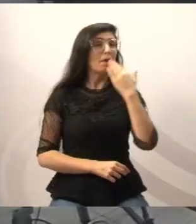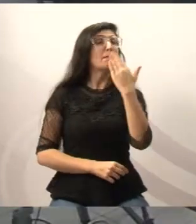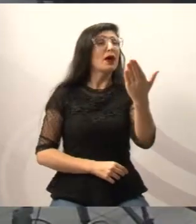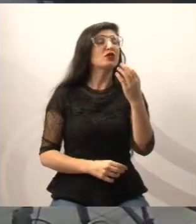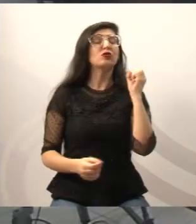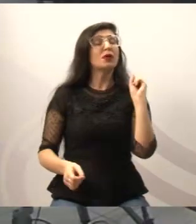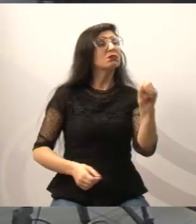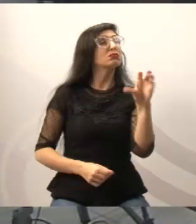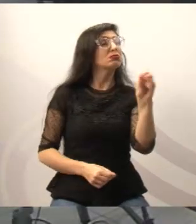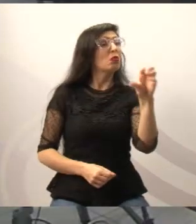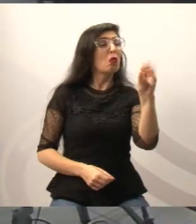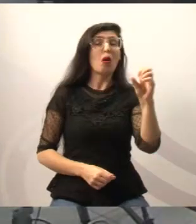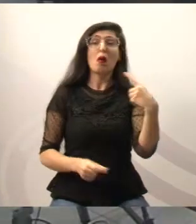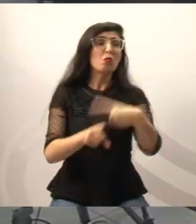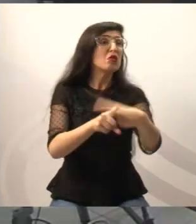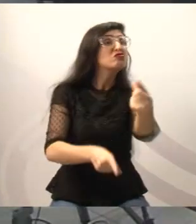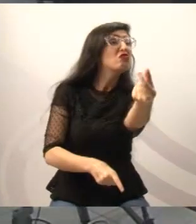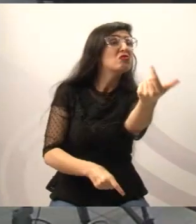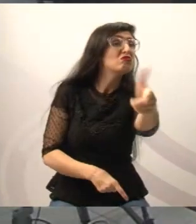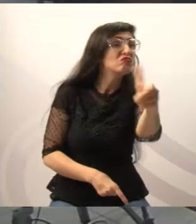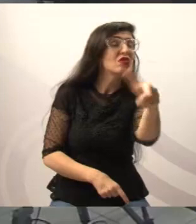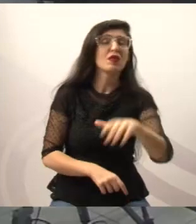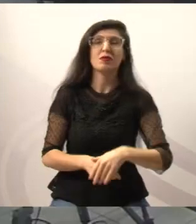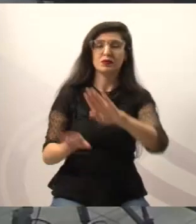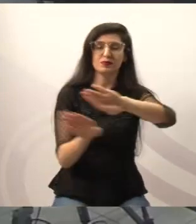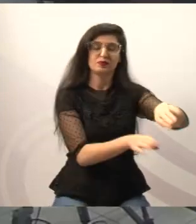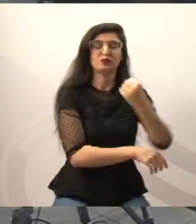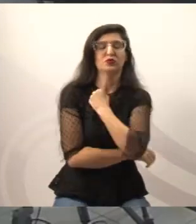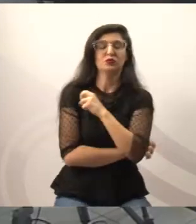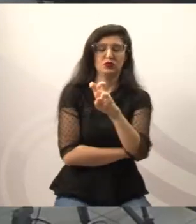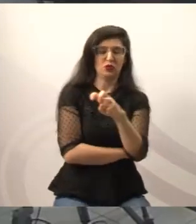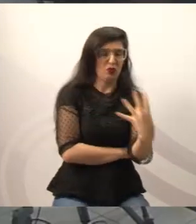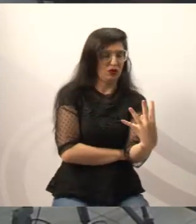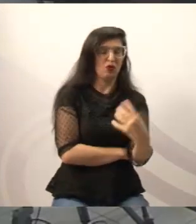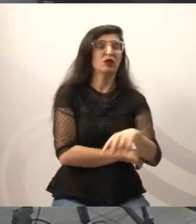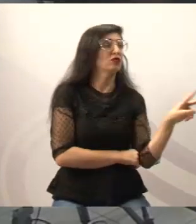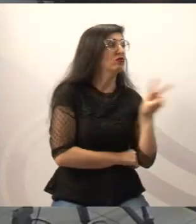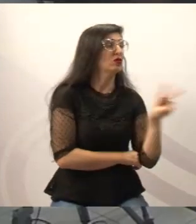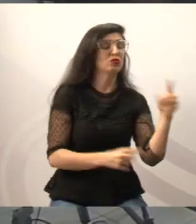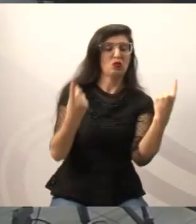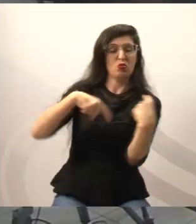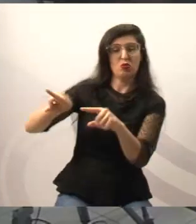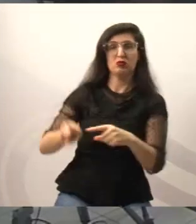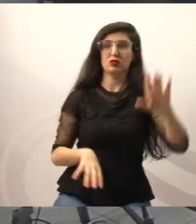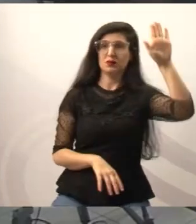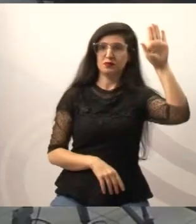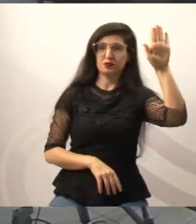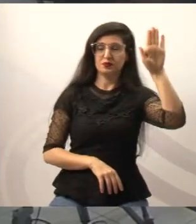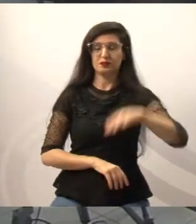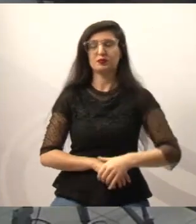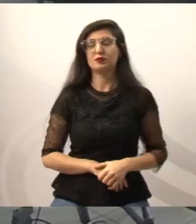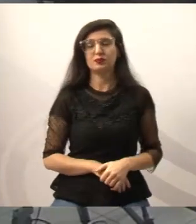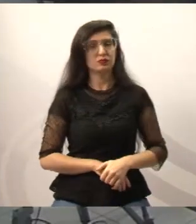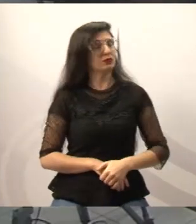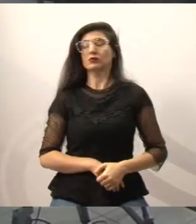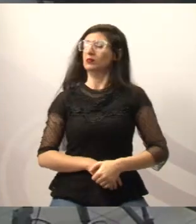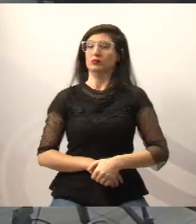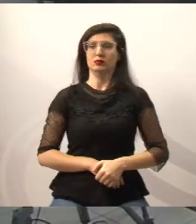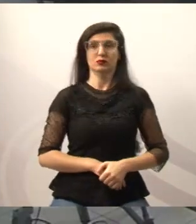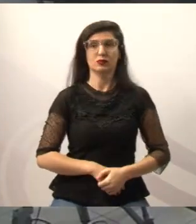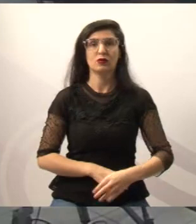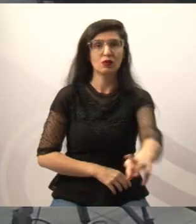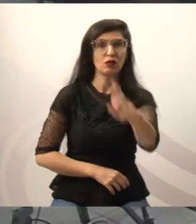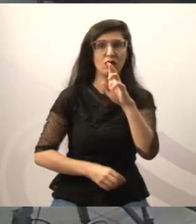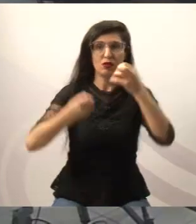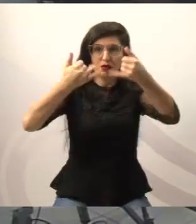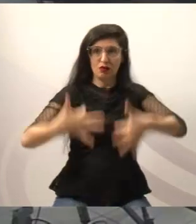Em votação, pedido de informações número 54. Os vereadores contrários se manifestem levantando o braço. Pedido de